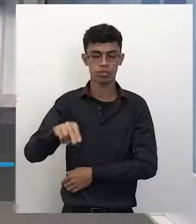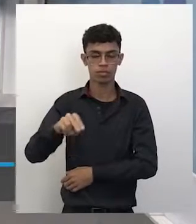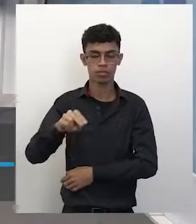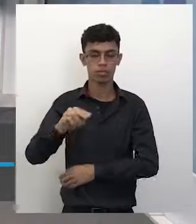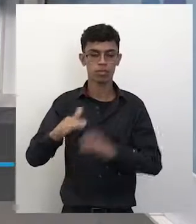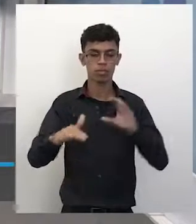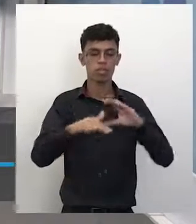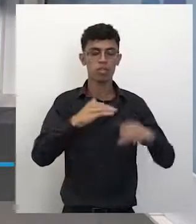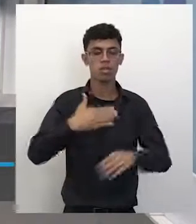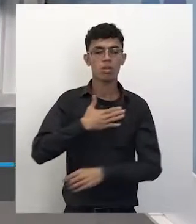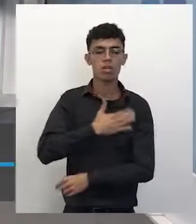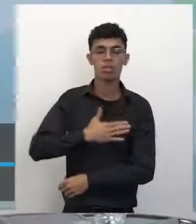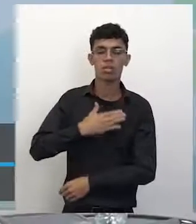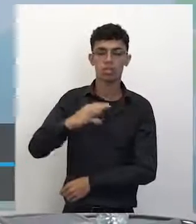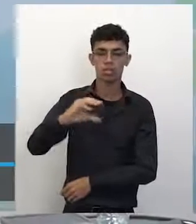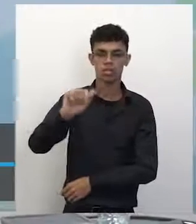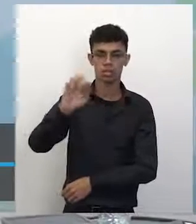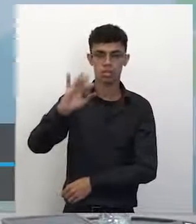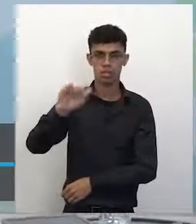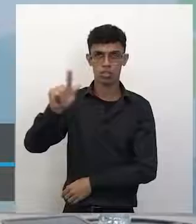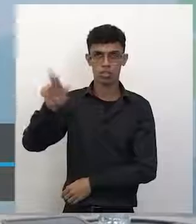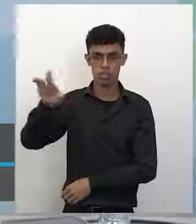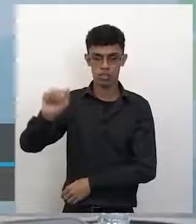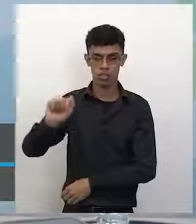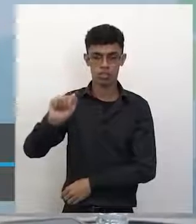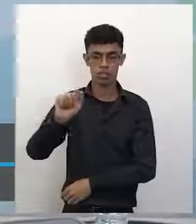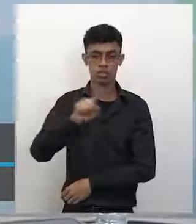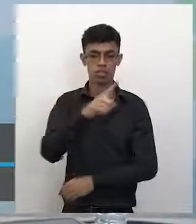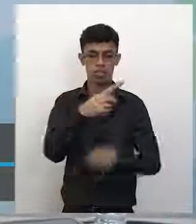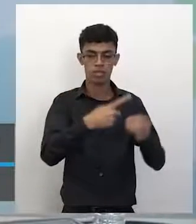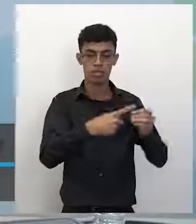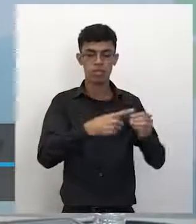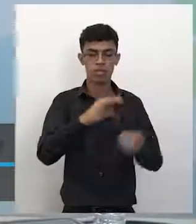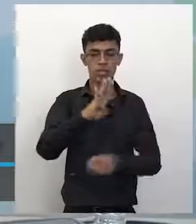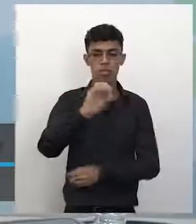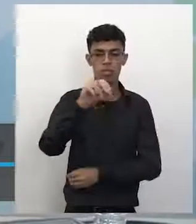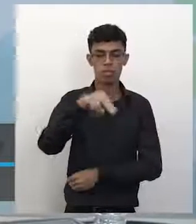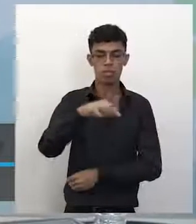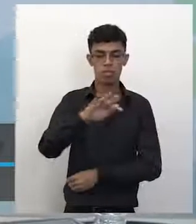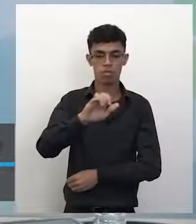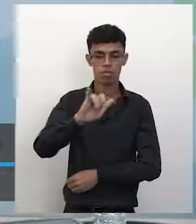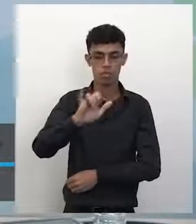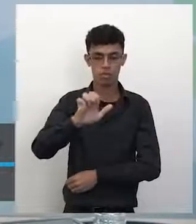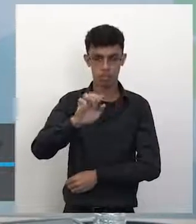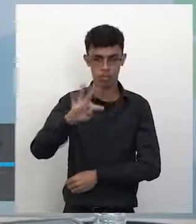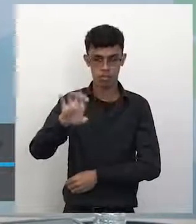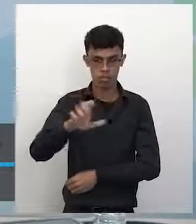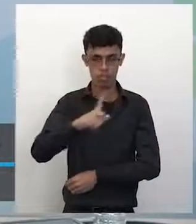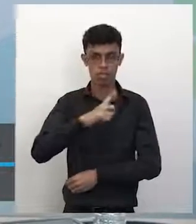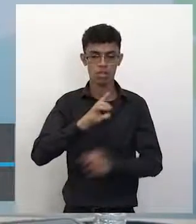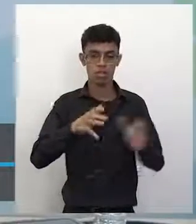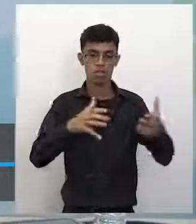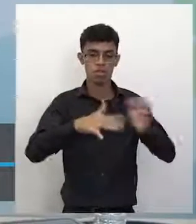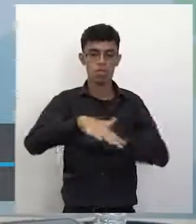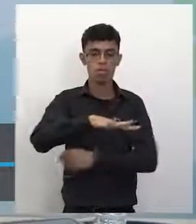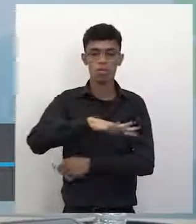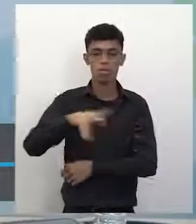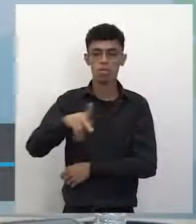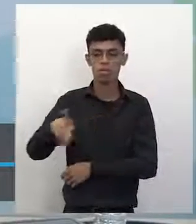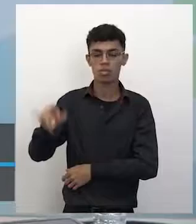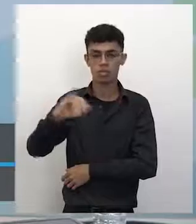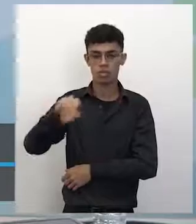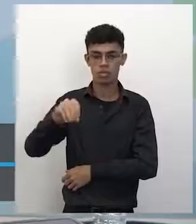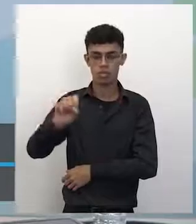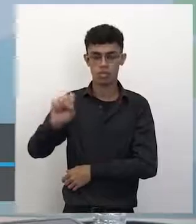catira. Então, aproveitando aqui, eu lembro que lá em Bofete, na cidade onde eu morava antes de vir para cá, tinha um grupo de catira e o professor José